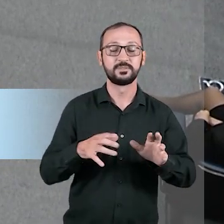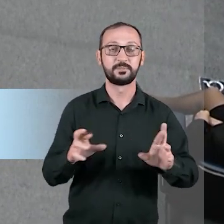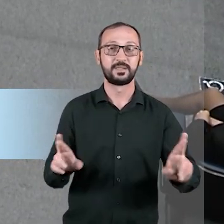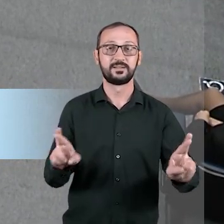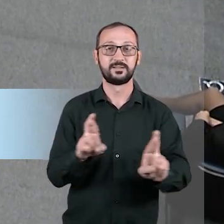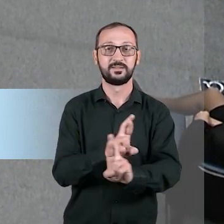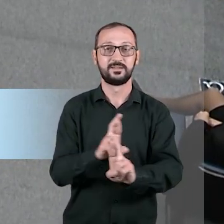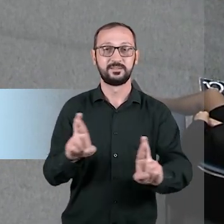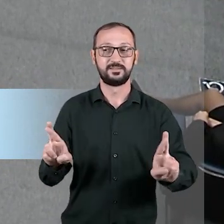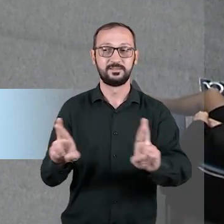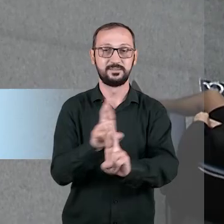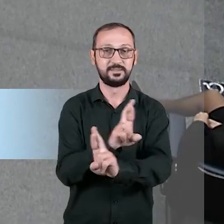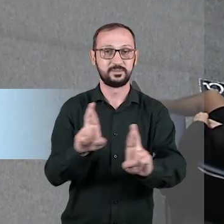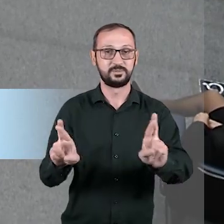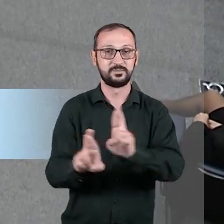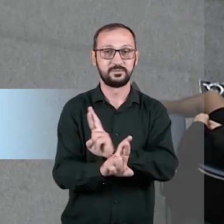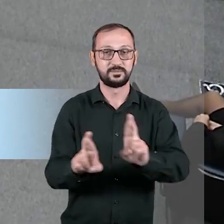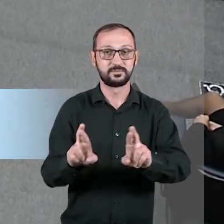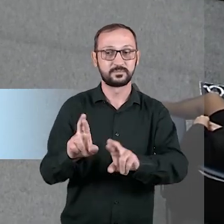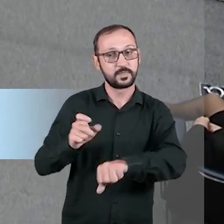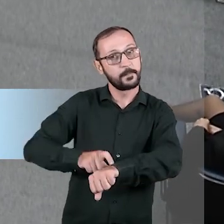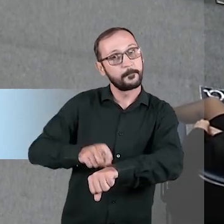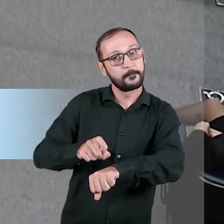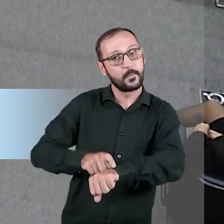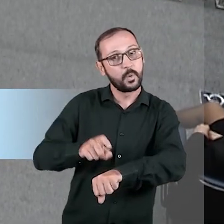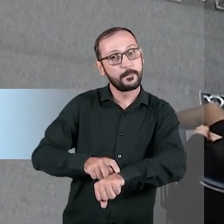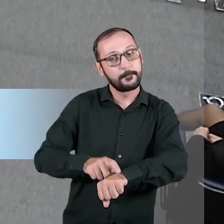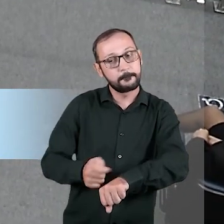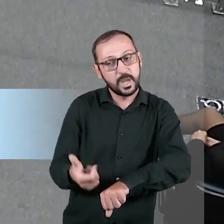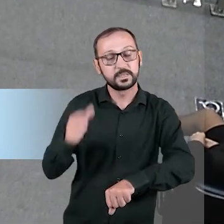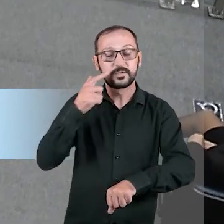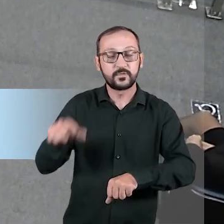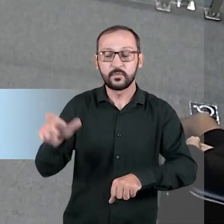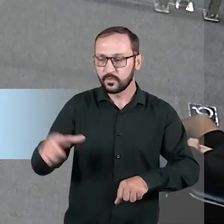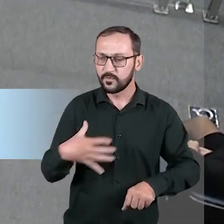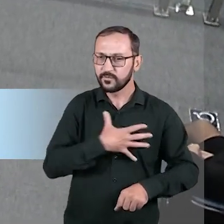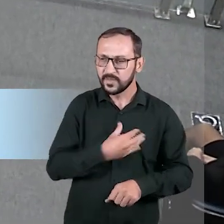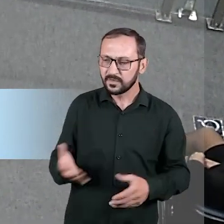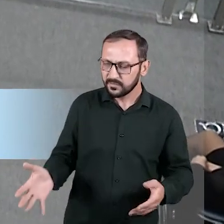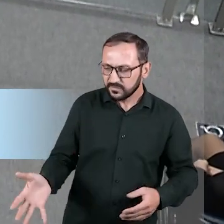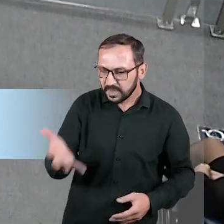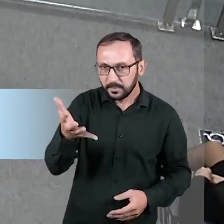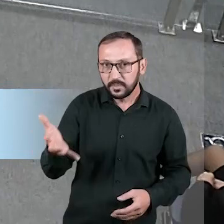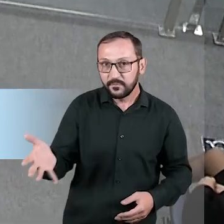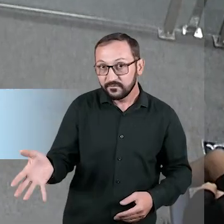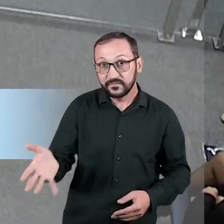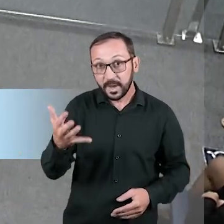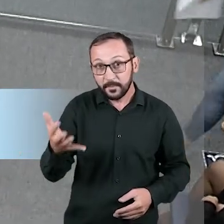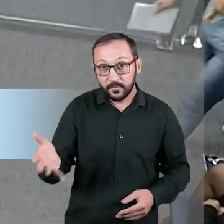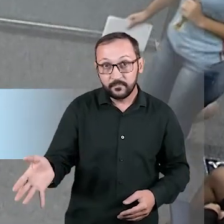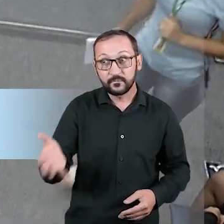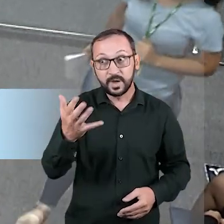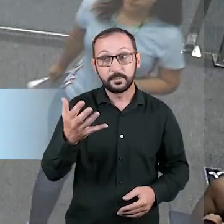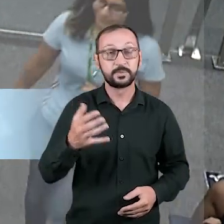da relação também. Então, você, naquele momento, você deve ter percebido que deu, filho, vamos lá, né?